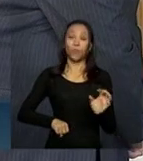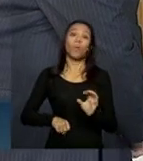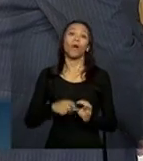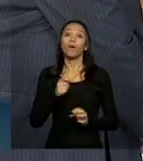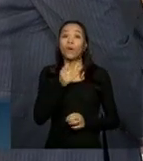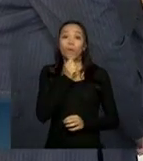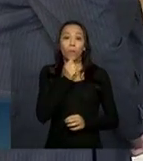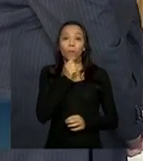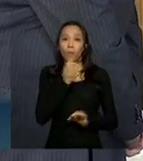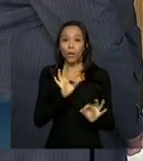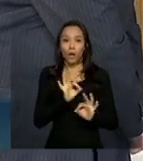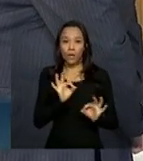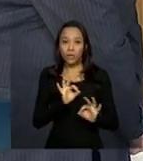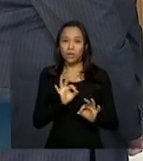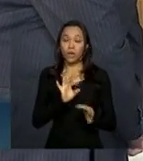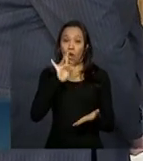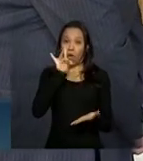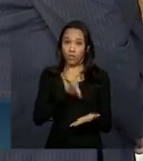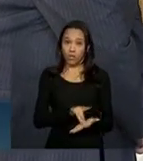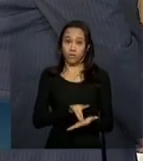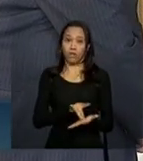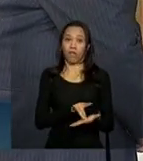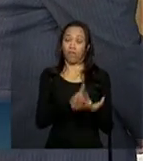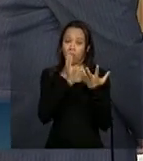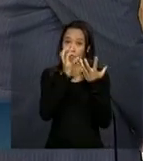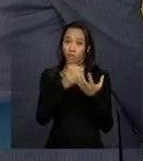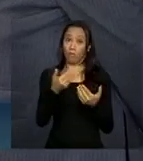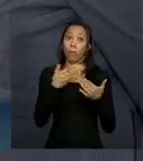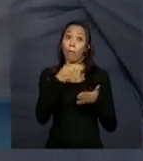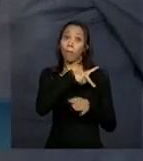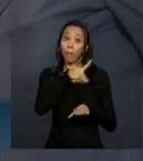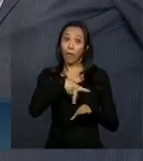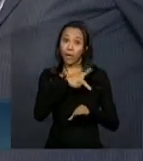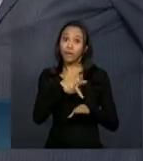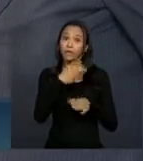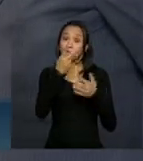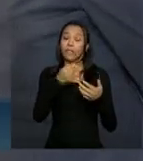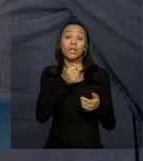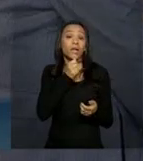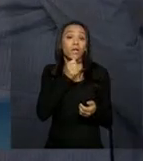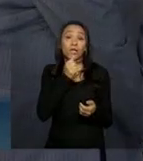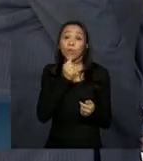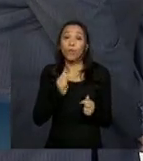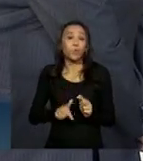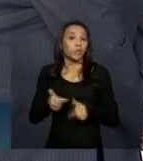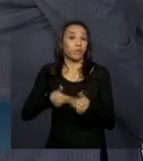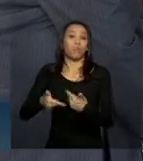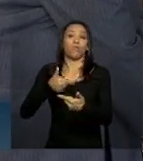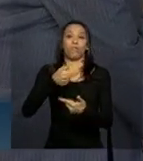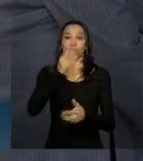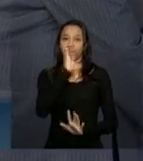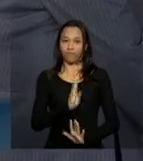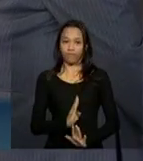reconhecido oficialmente pelo país de acolhimento e, portanto, não pode agir nessa qualidade.